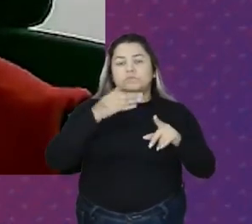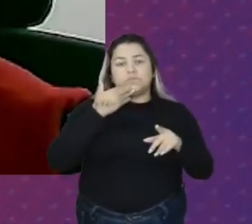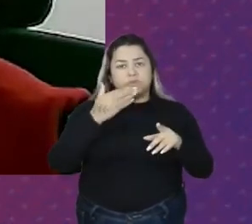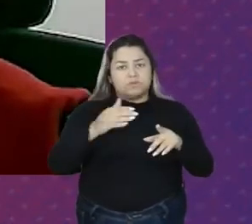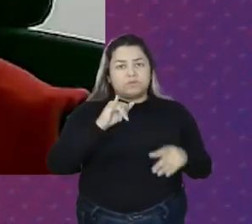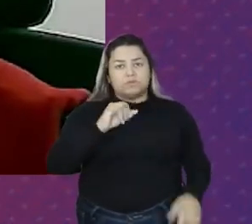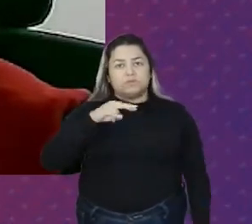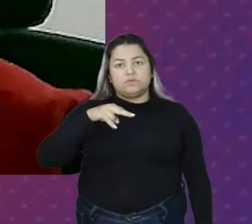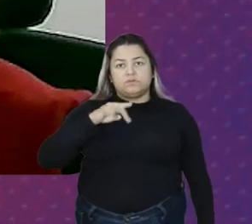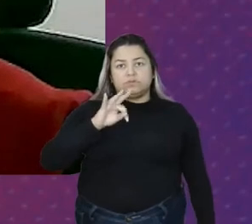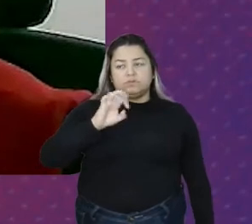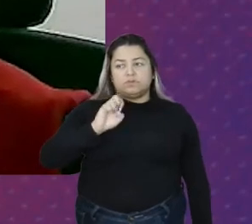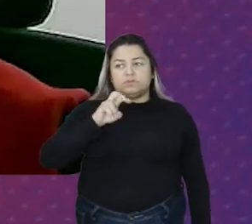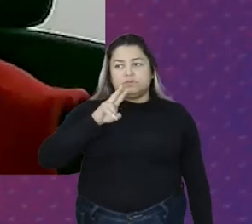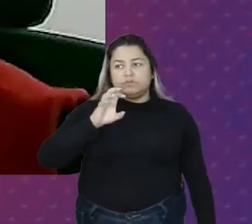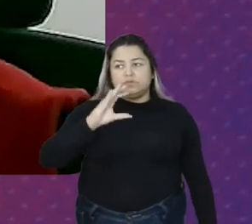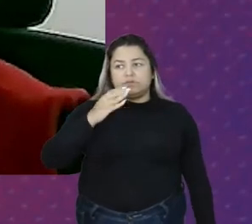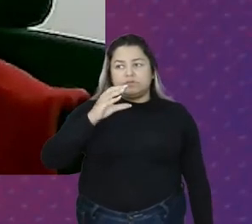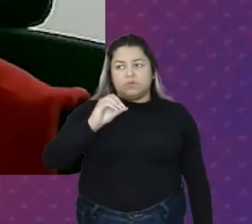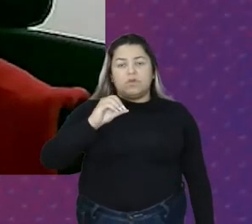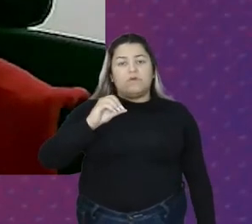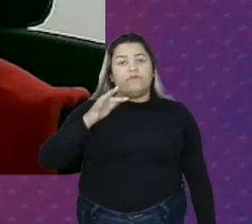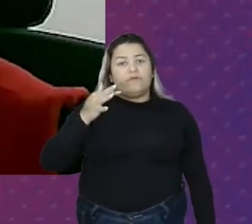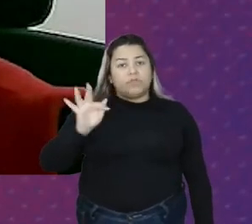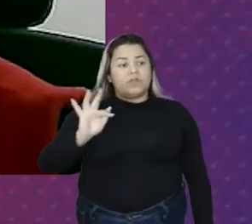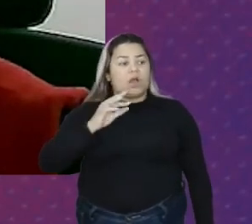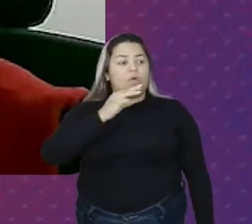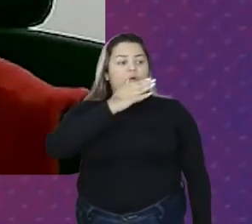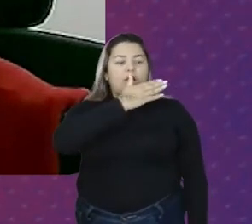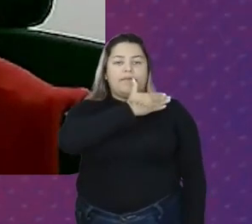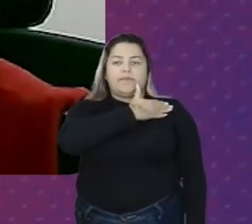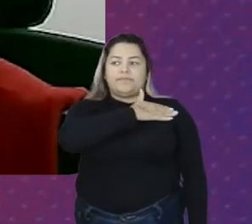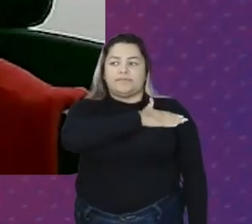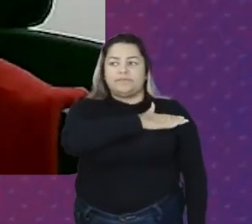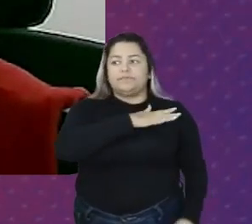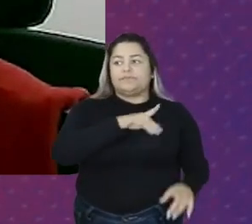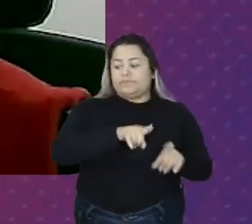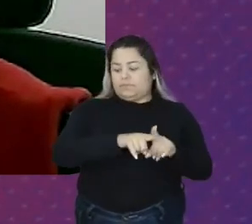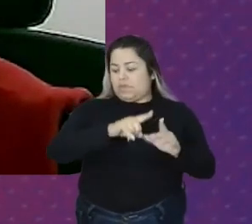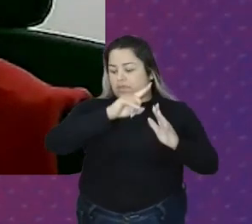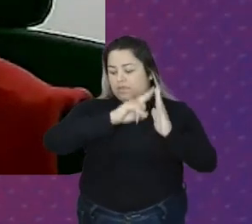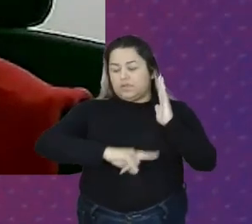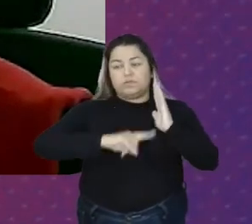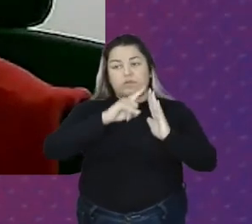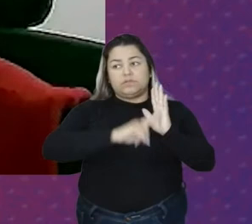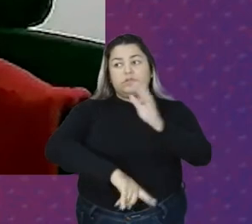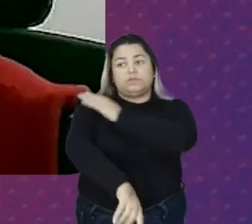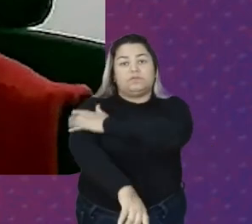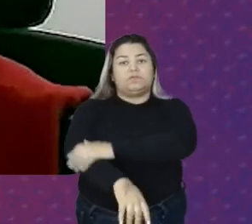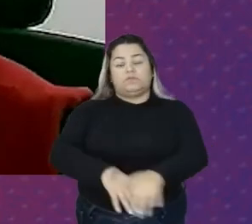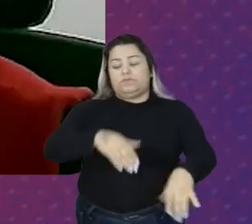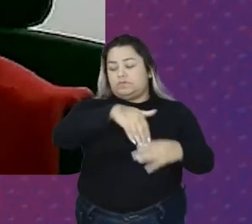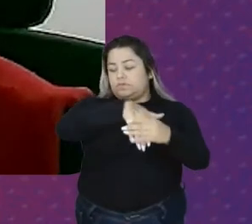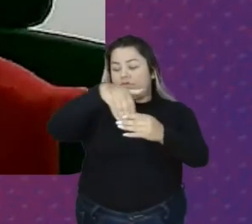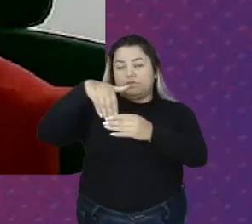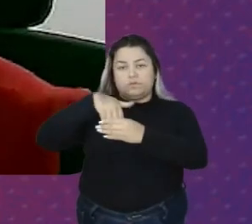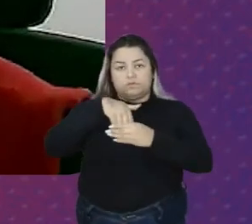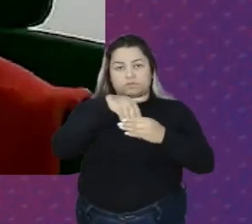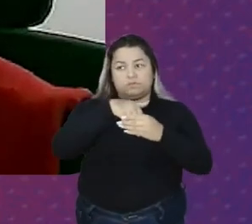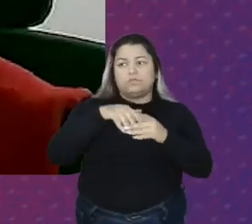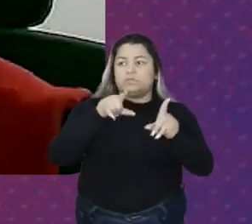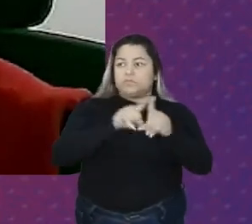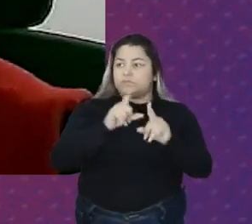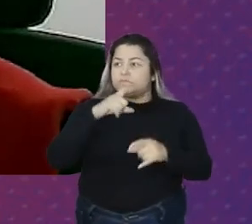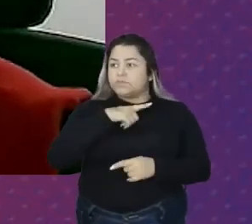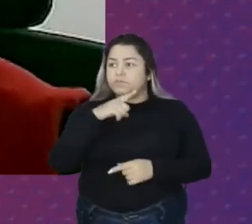federal, intervenção militar e anulação das eleições, fizeram um